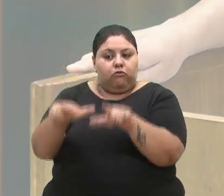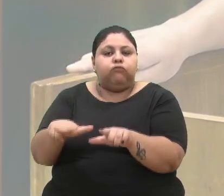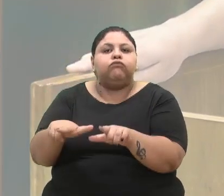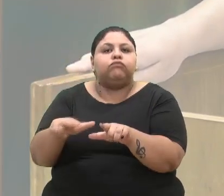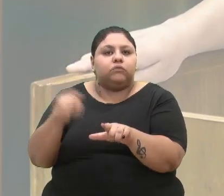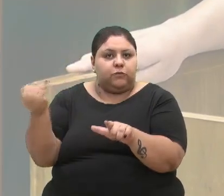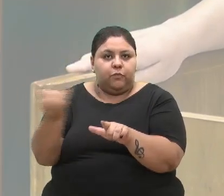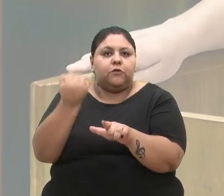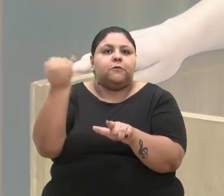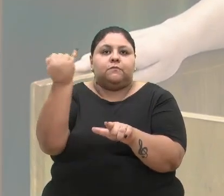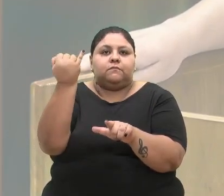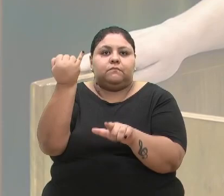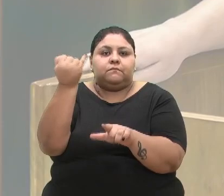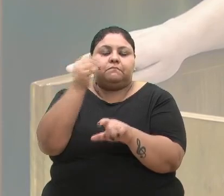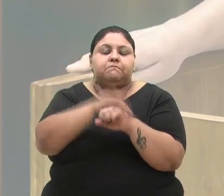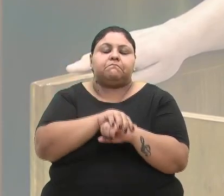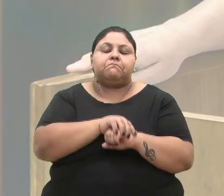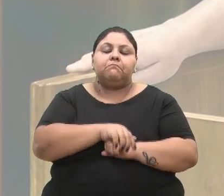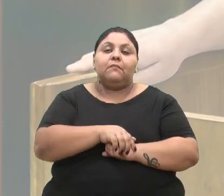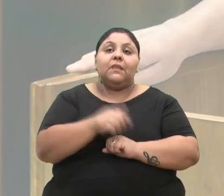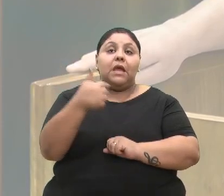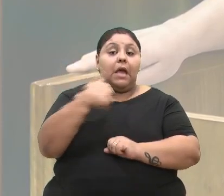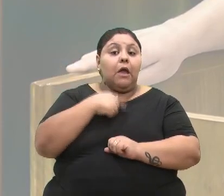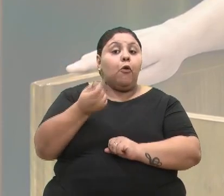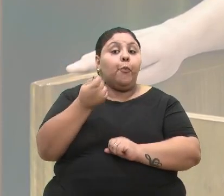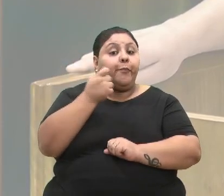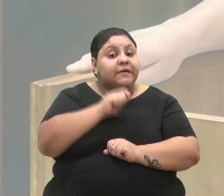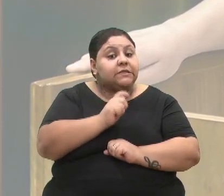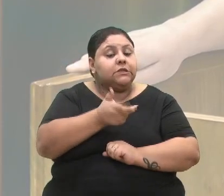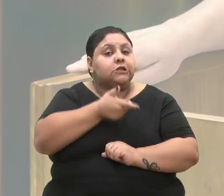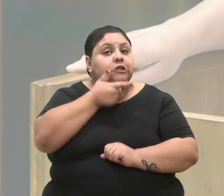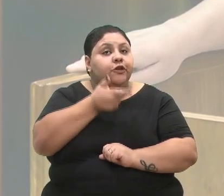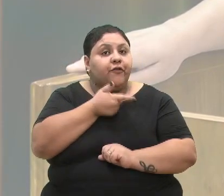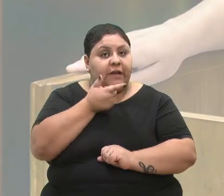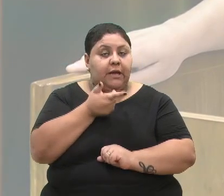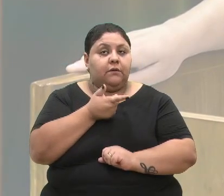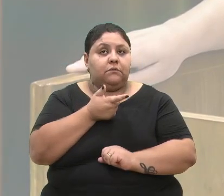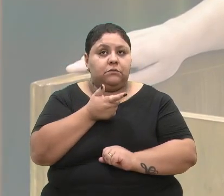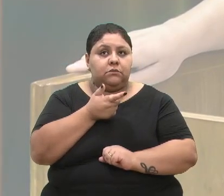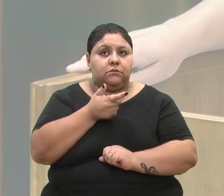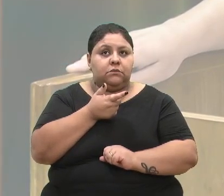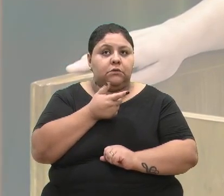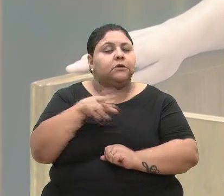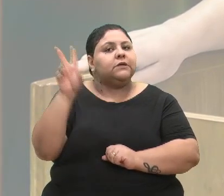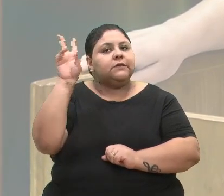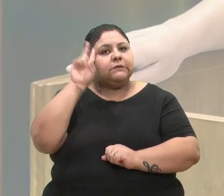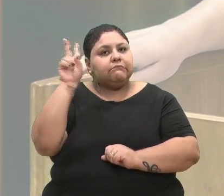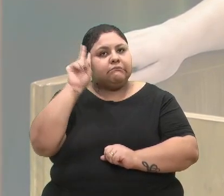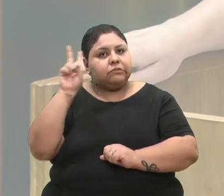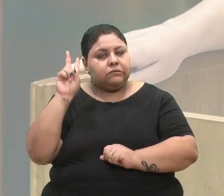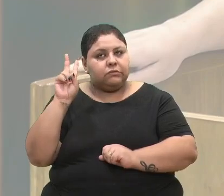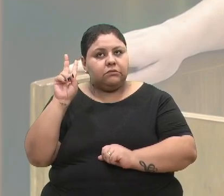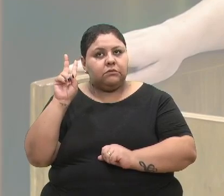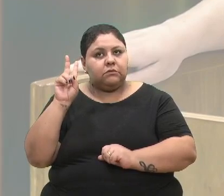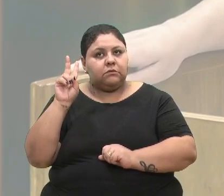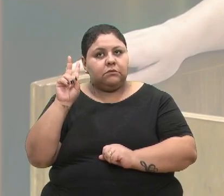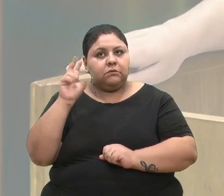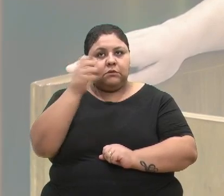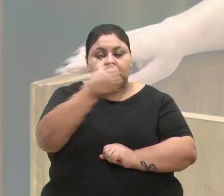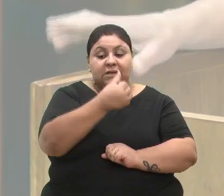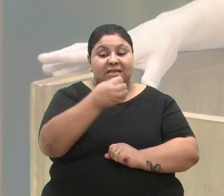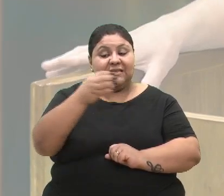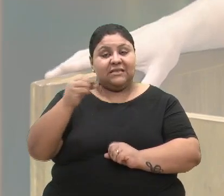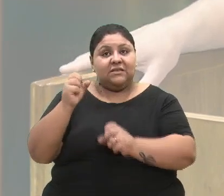sagrado. E eu não poderia passar por essa casa sem lembrar que há 60